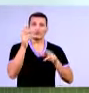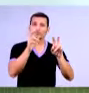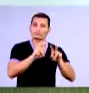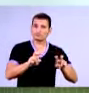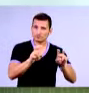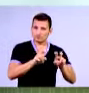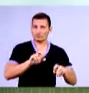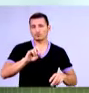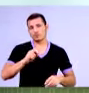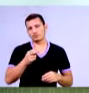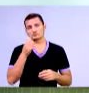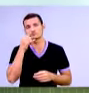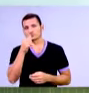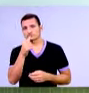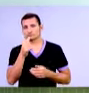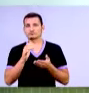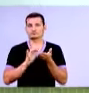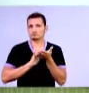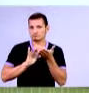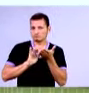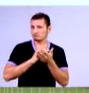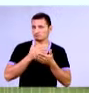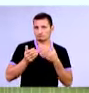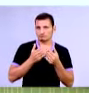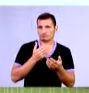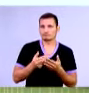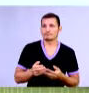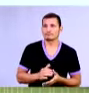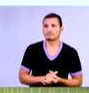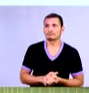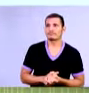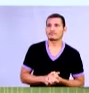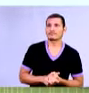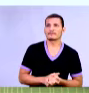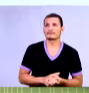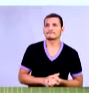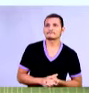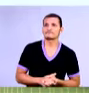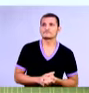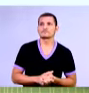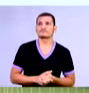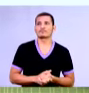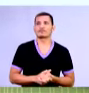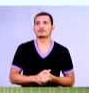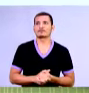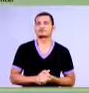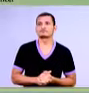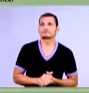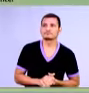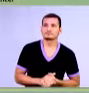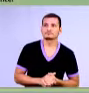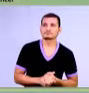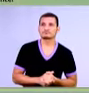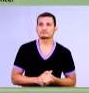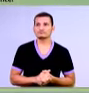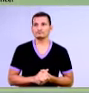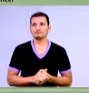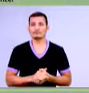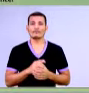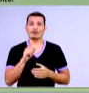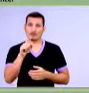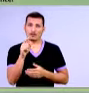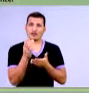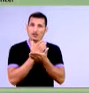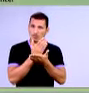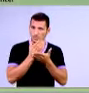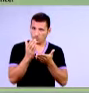ou o dispositivo eletrônico. Mais uma imagem que eu gostaria que vocês observassem, né? São algumas